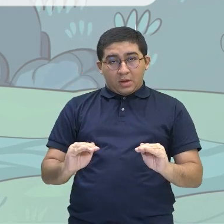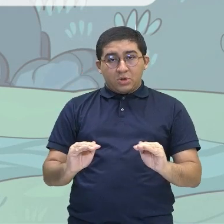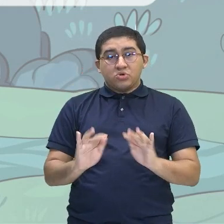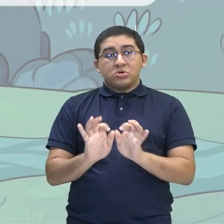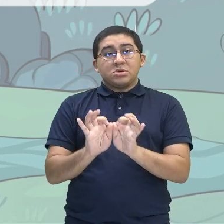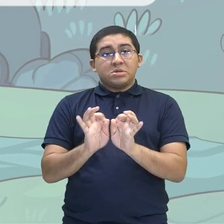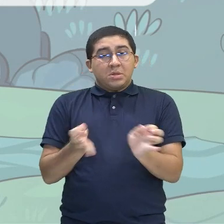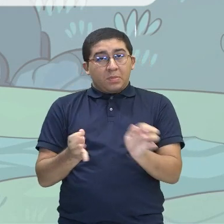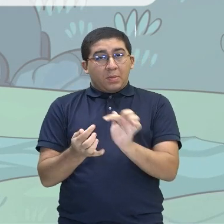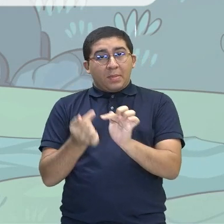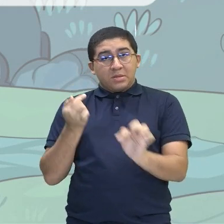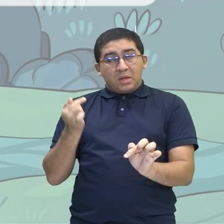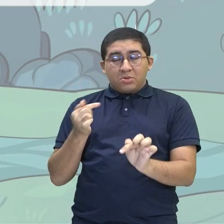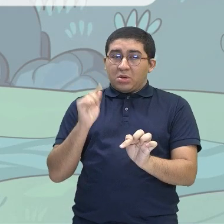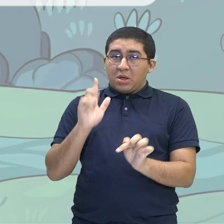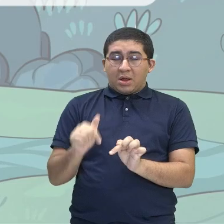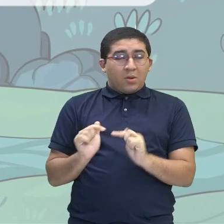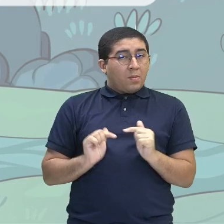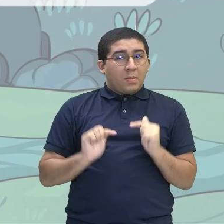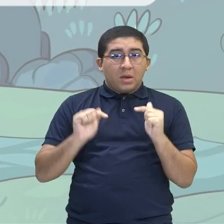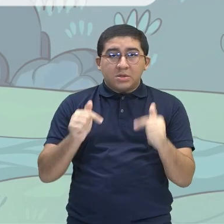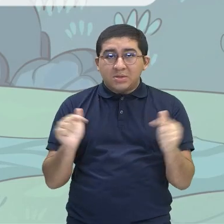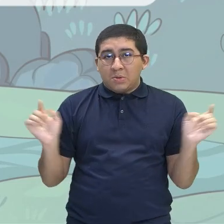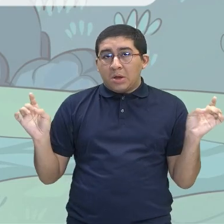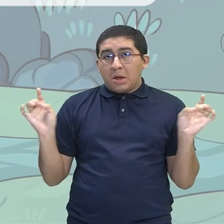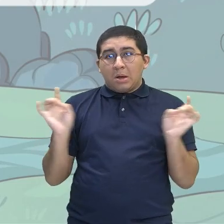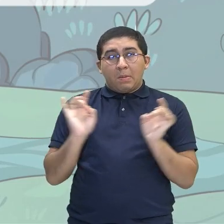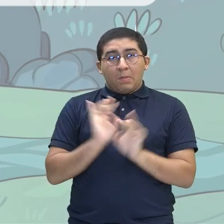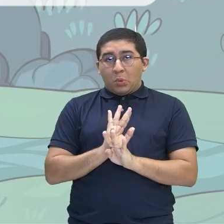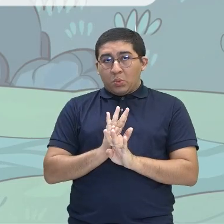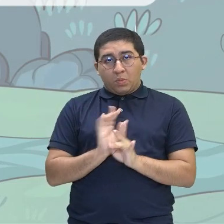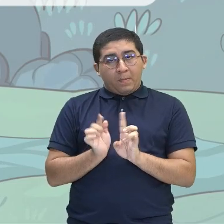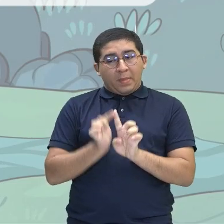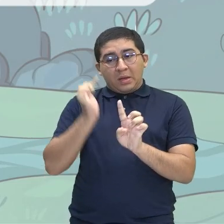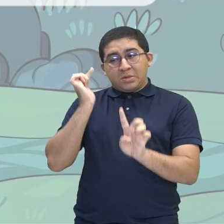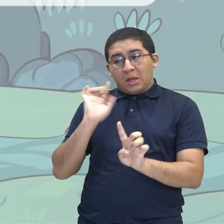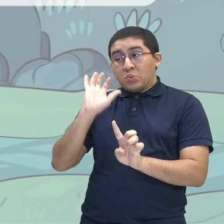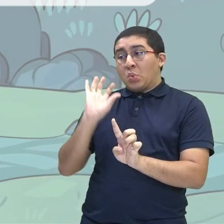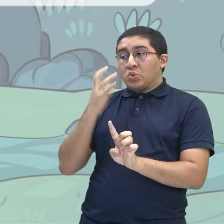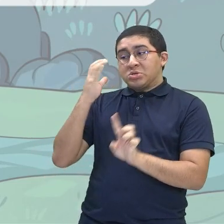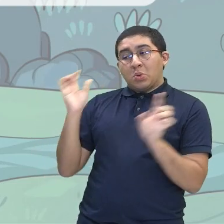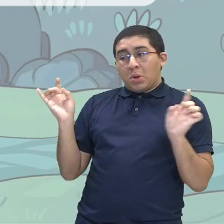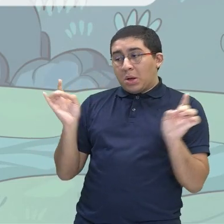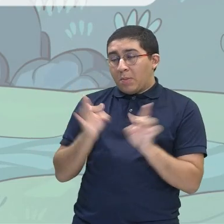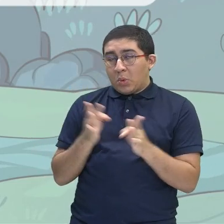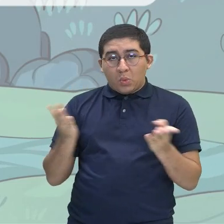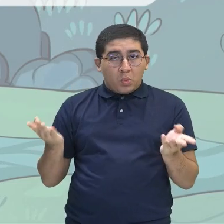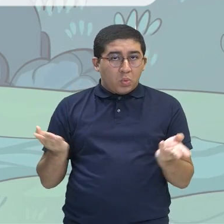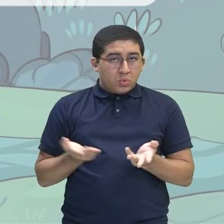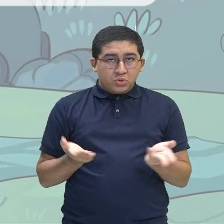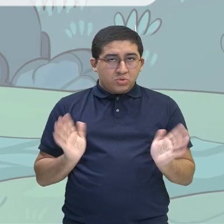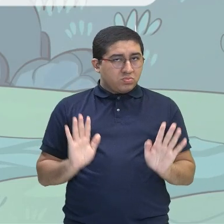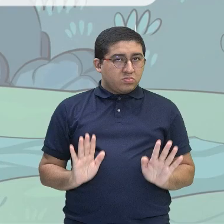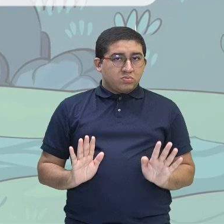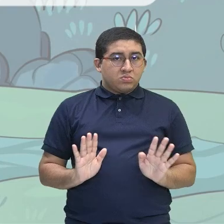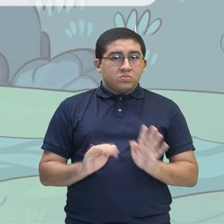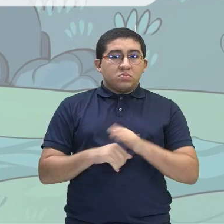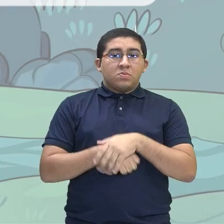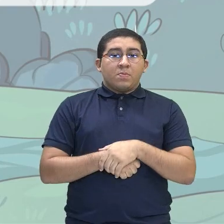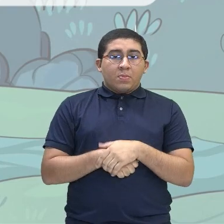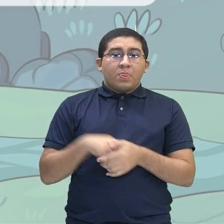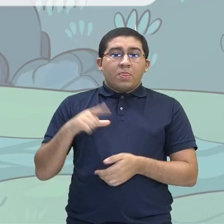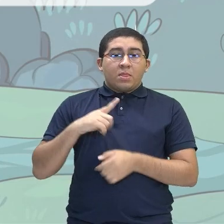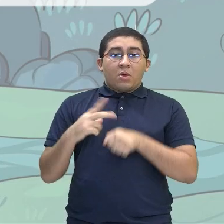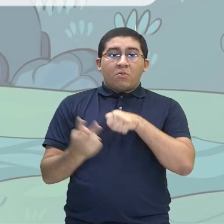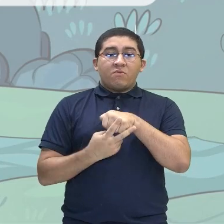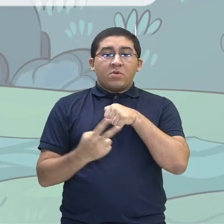ele indica uma ação pontual, uma ação finalizada naquele momento, tá? Aqui no caso eu tenho o verbo